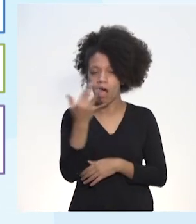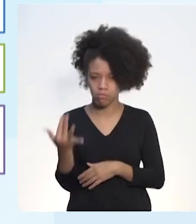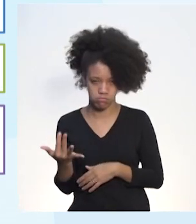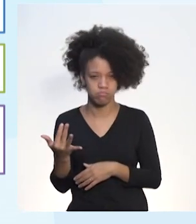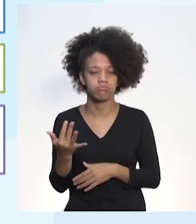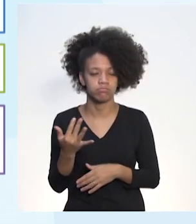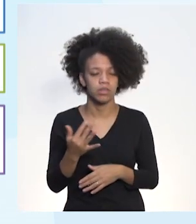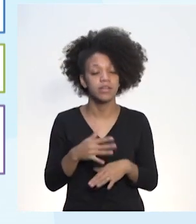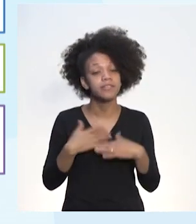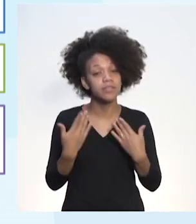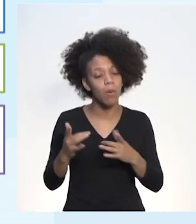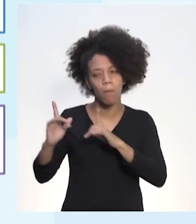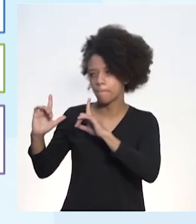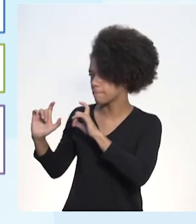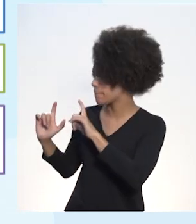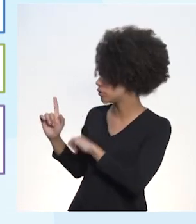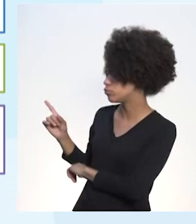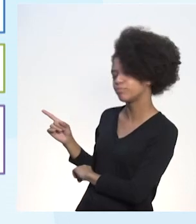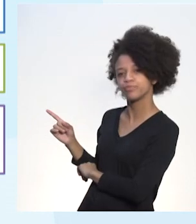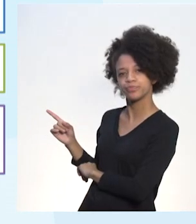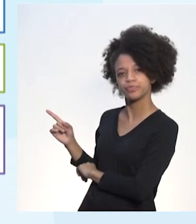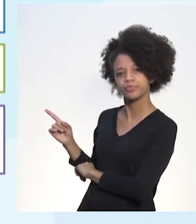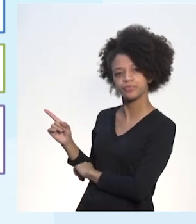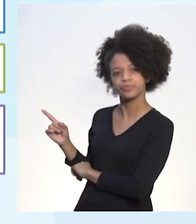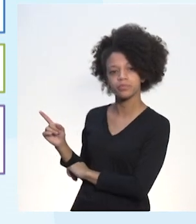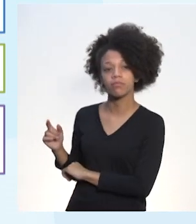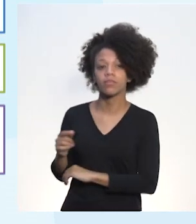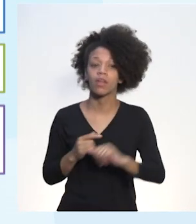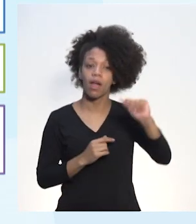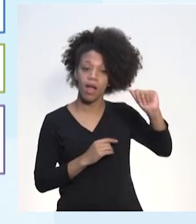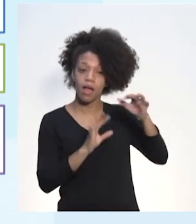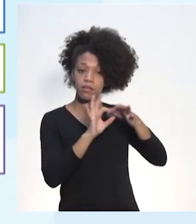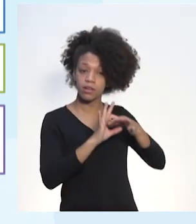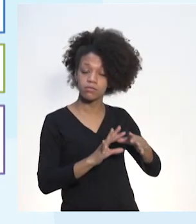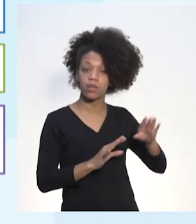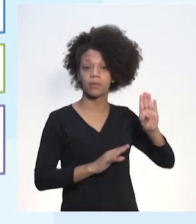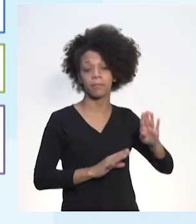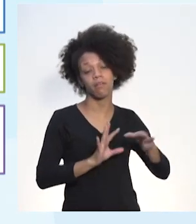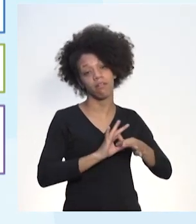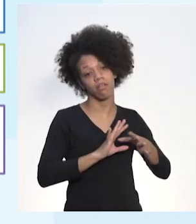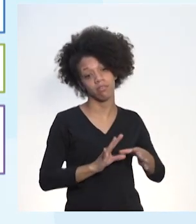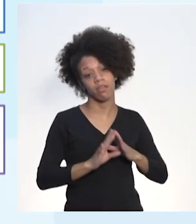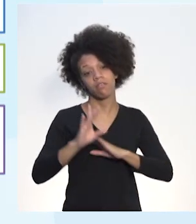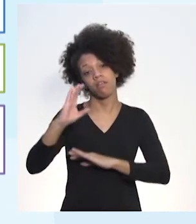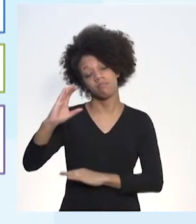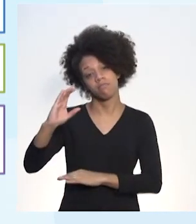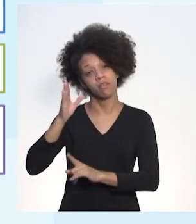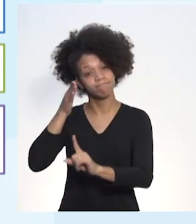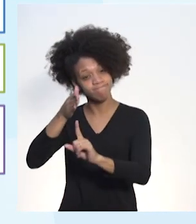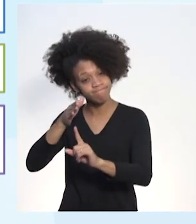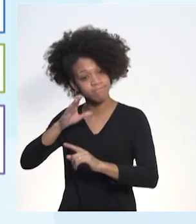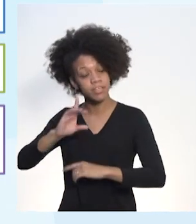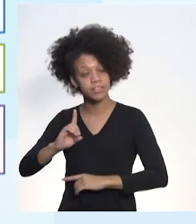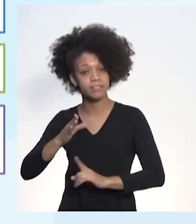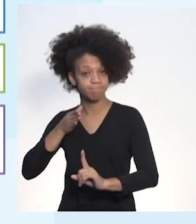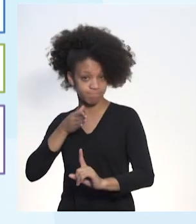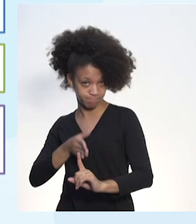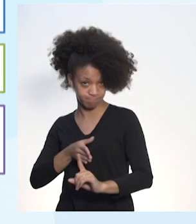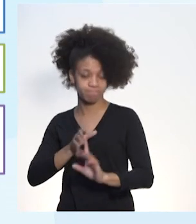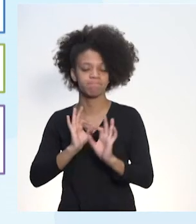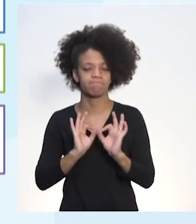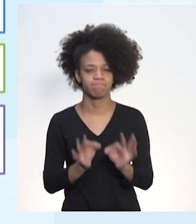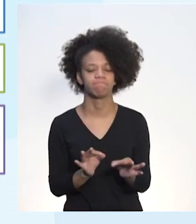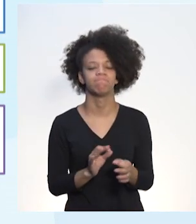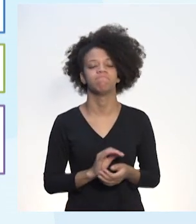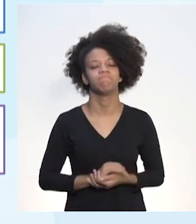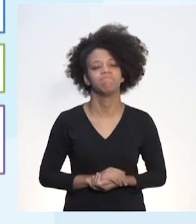para vocês fazerem o print, A, aleatório, B, aleatório, C,